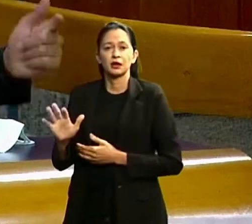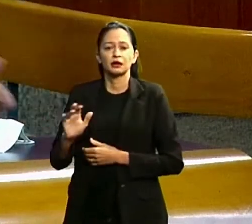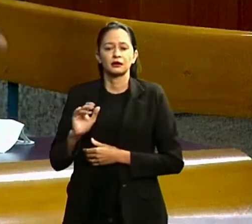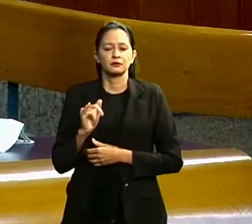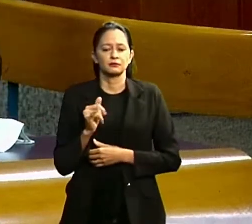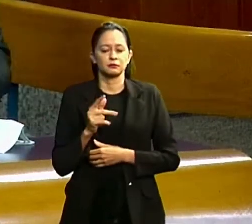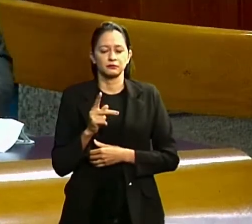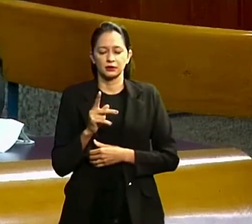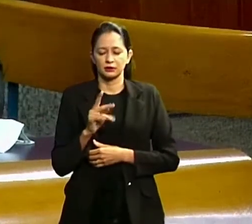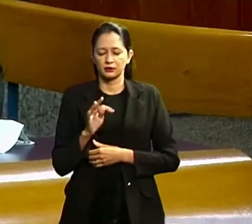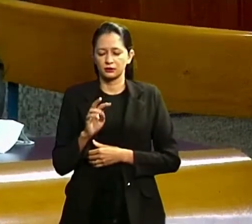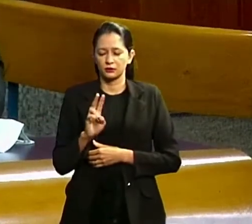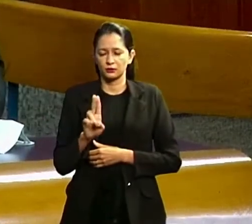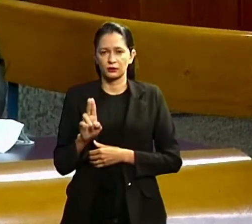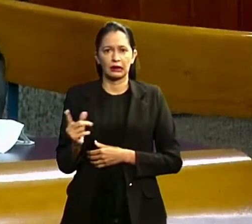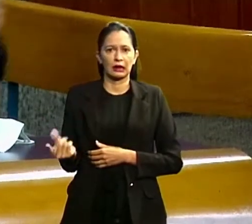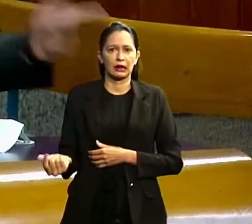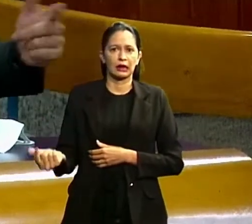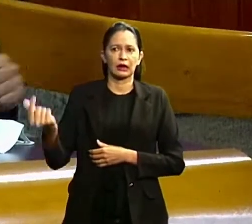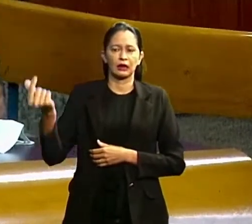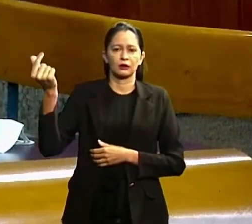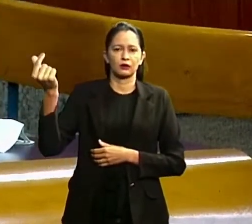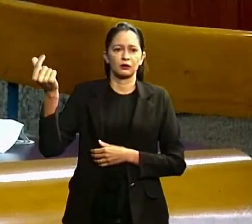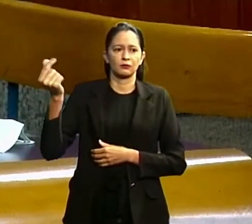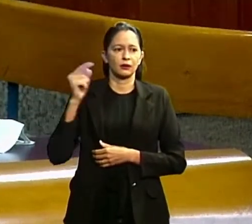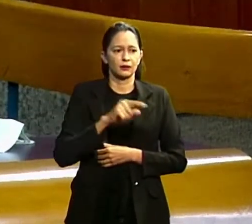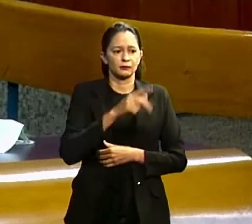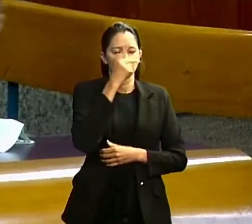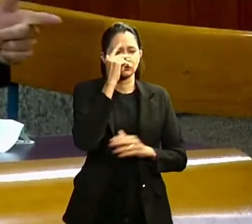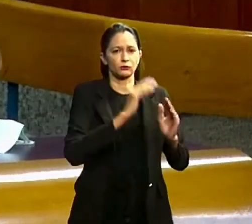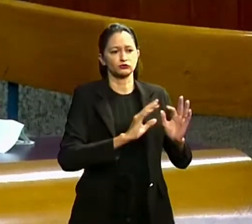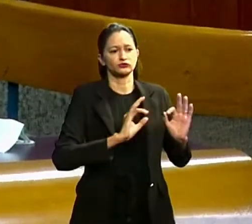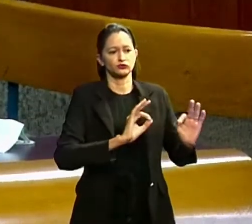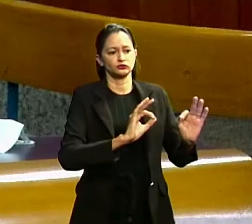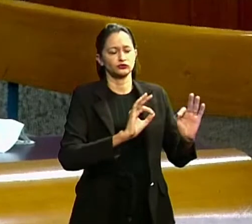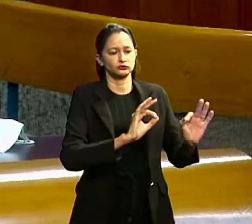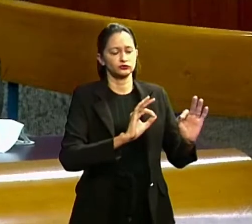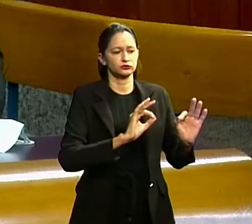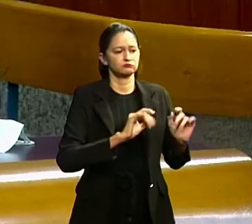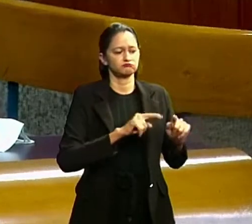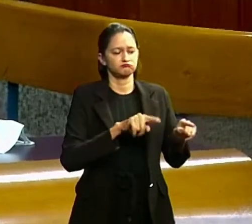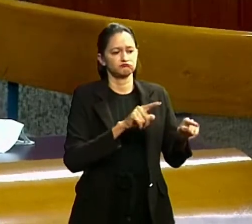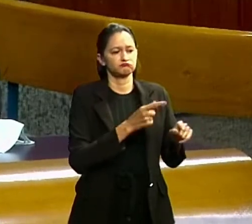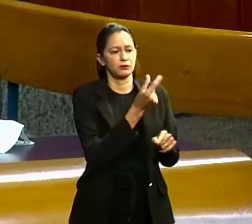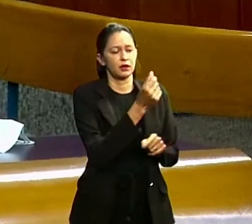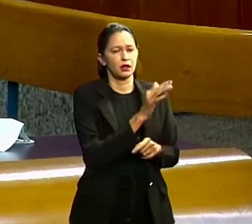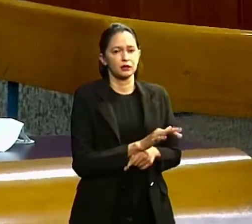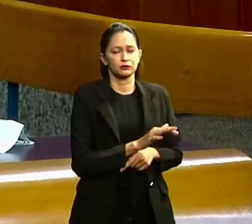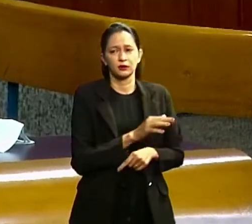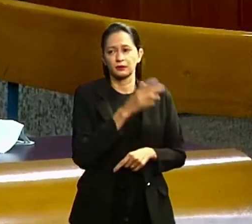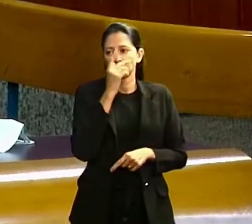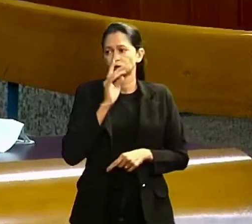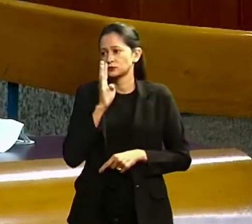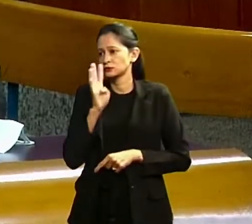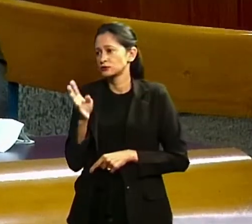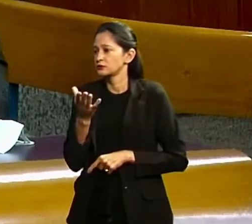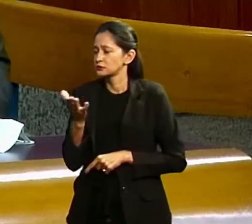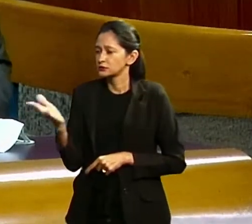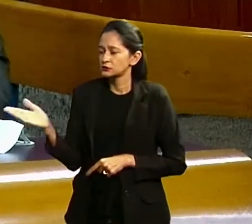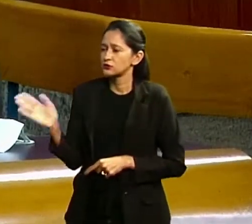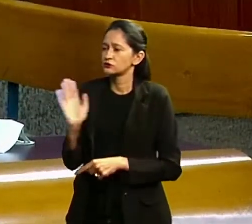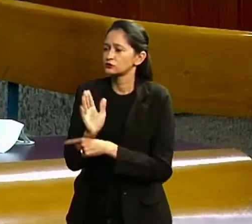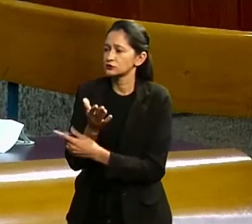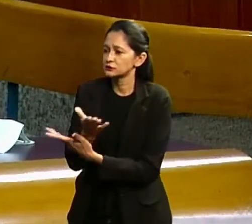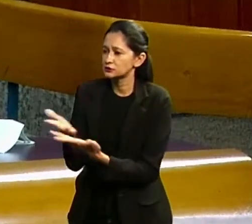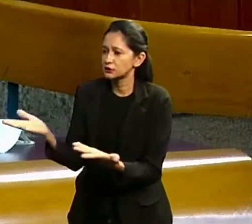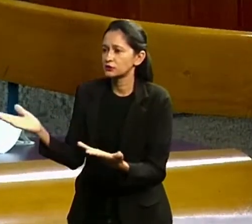IPTU mais caro do que quem mora em condomínio. Chega lá naquela favela e fala para o pessoal, os vereadores voltou para contemplar vocês,